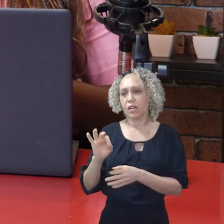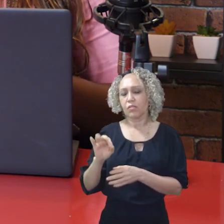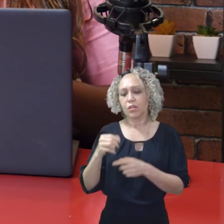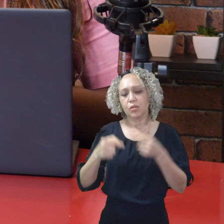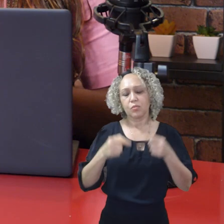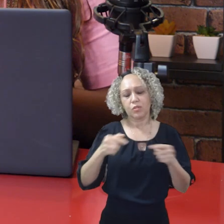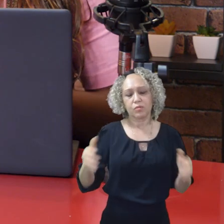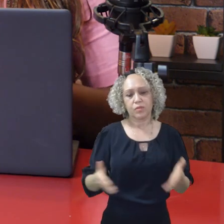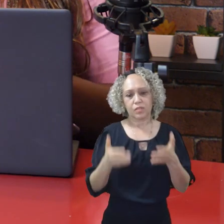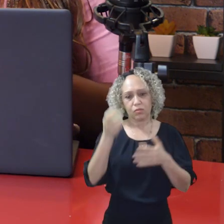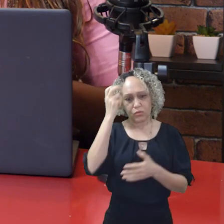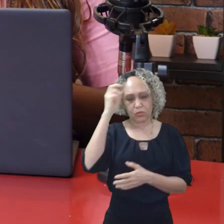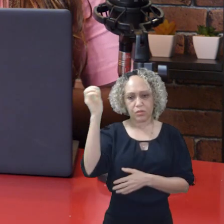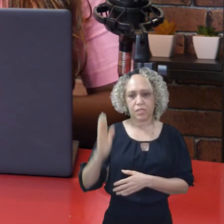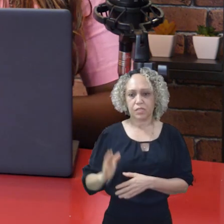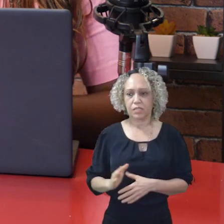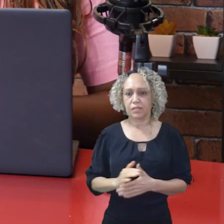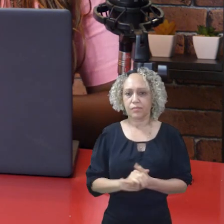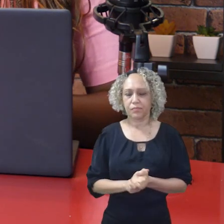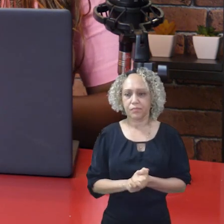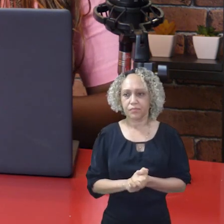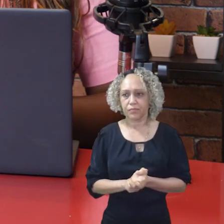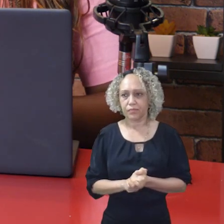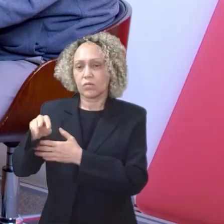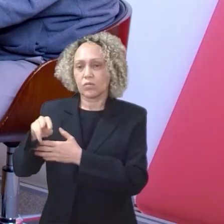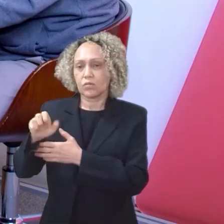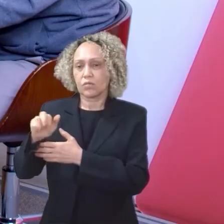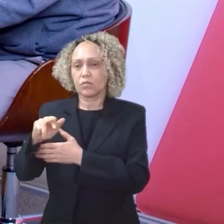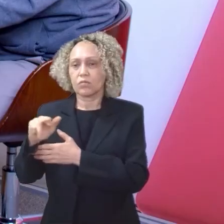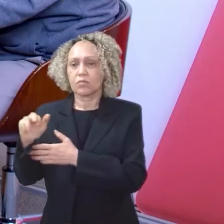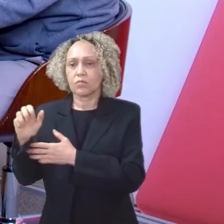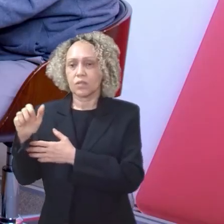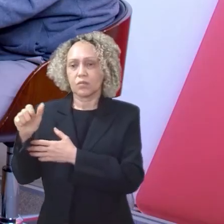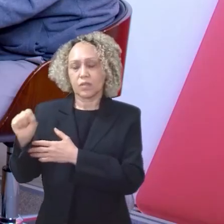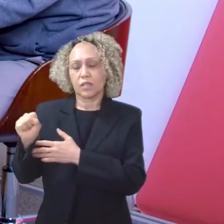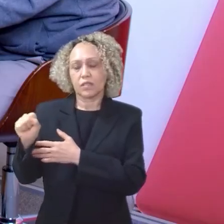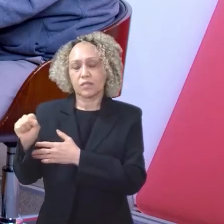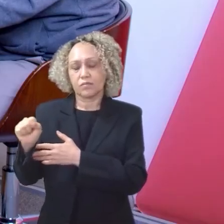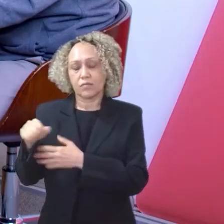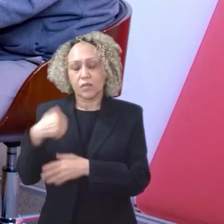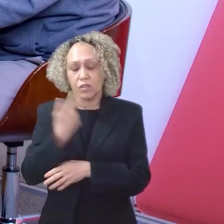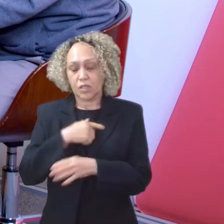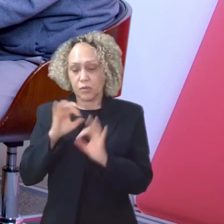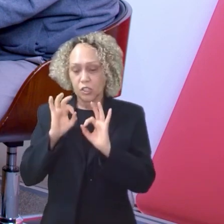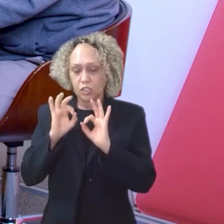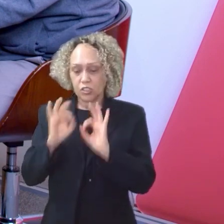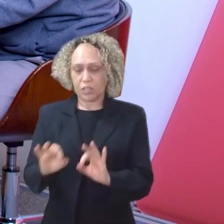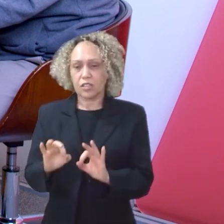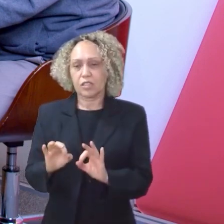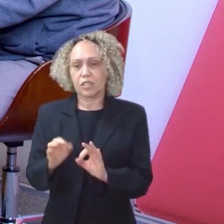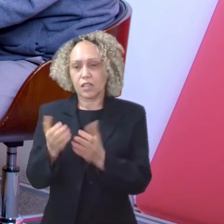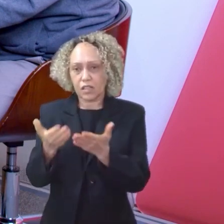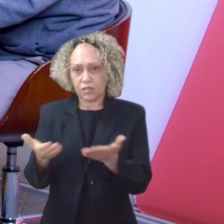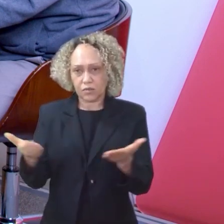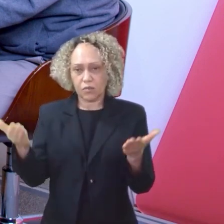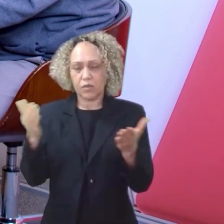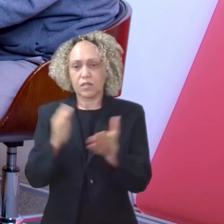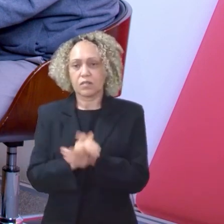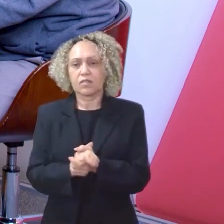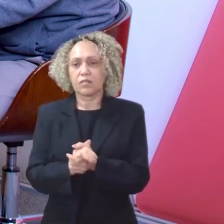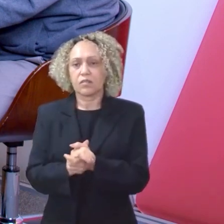políticas de promoção da cultura brasileira. Nós demos dignidade a Palmares, colocamos